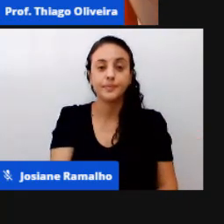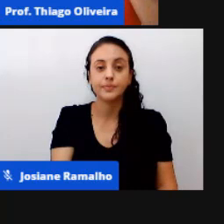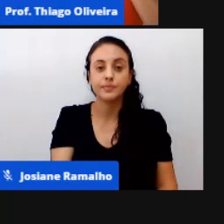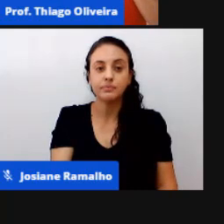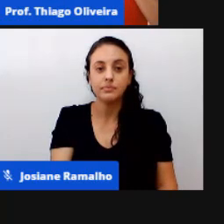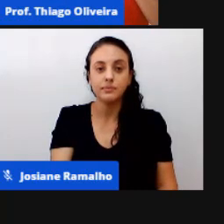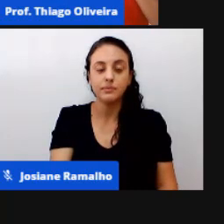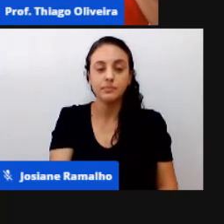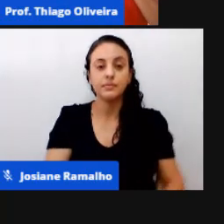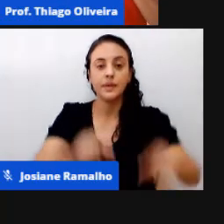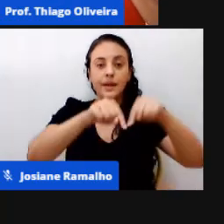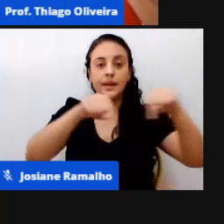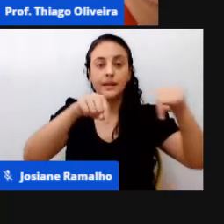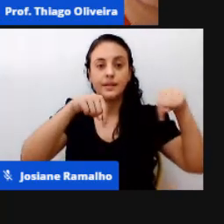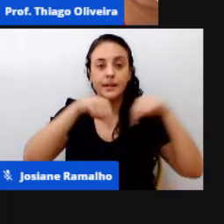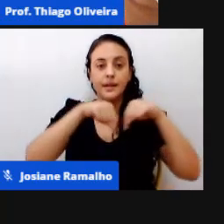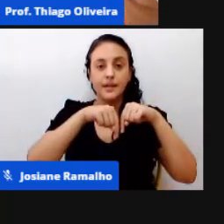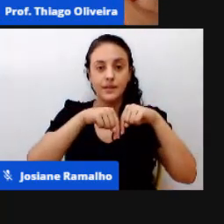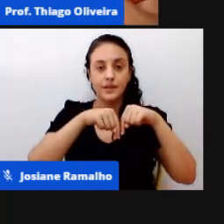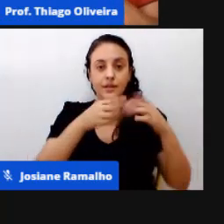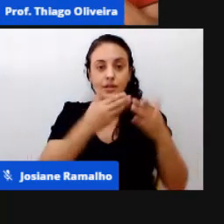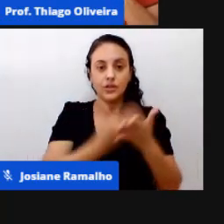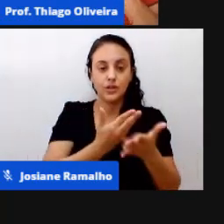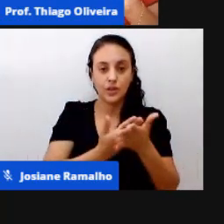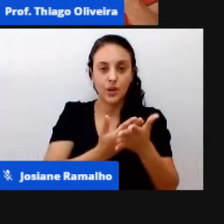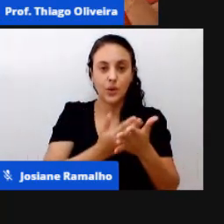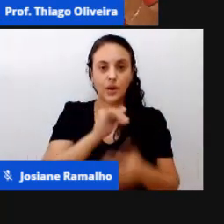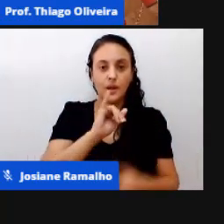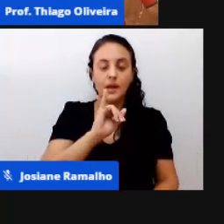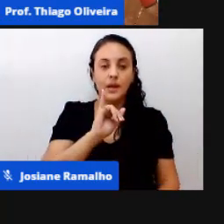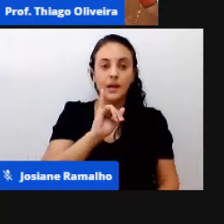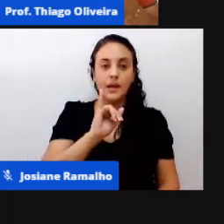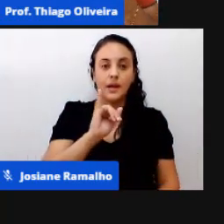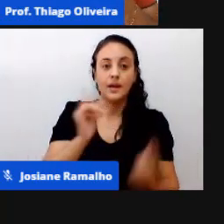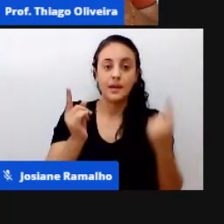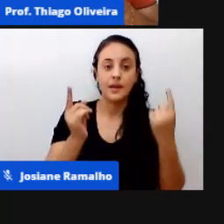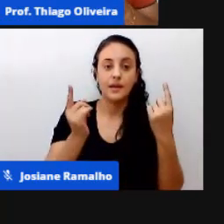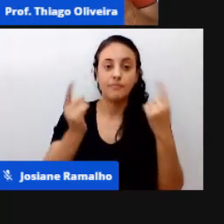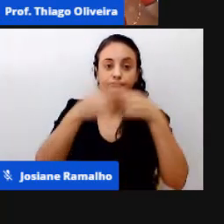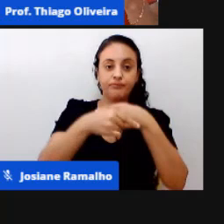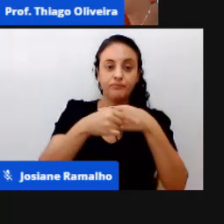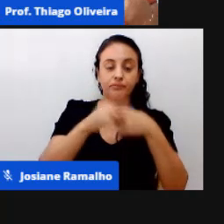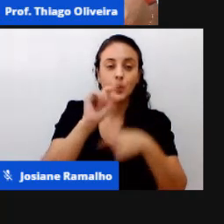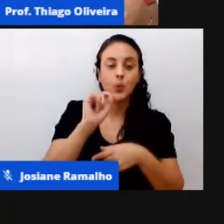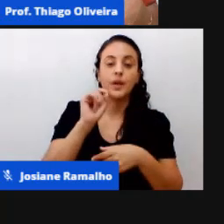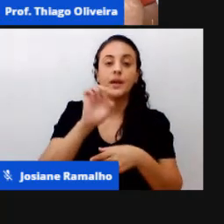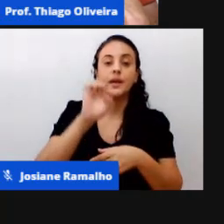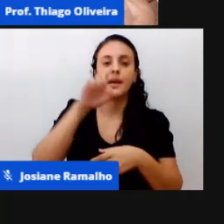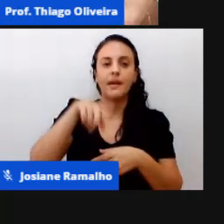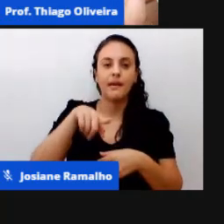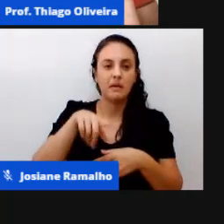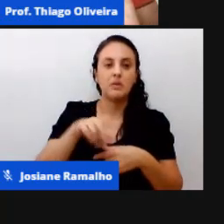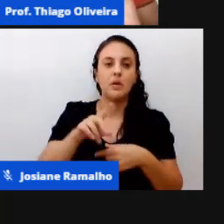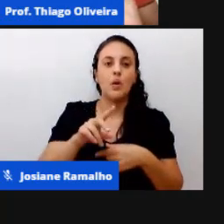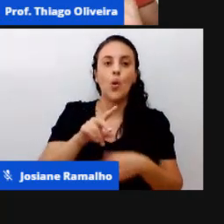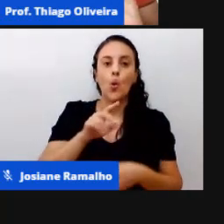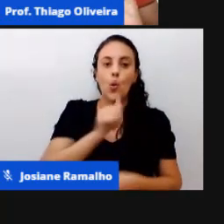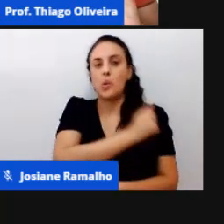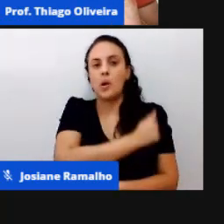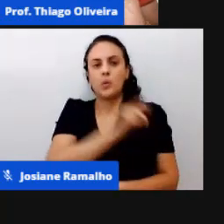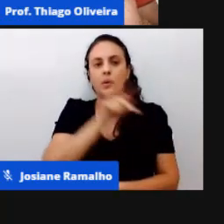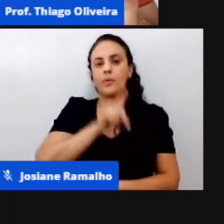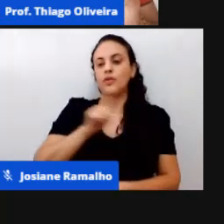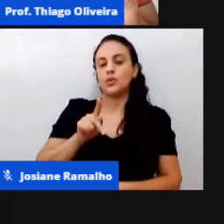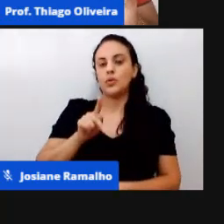Então, é assim, a sala de aula invertida, não é que você vai inverter a sala de aula, o aluno vai ser professor e o professor vai ser